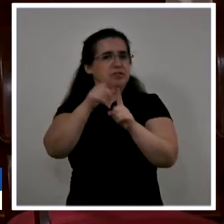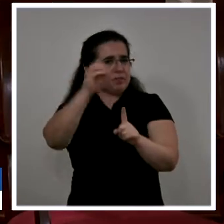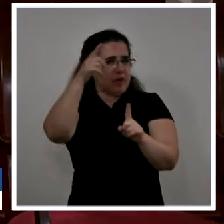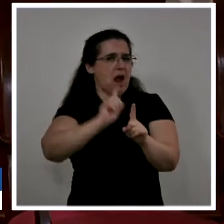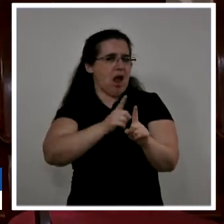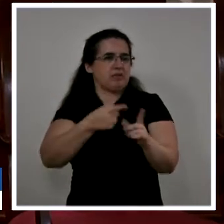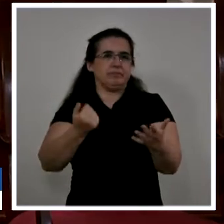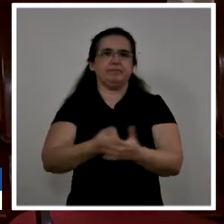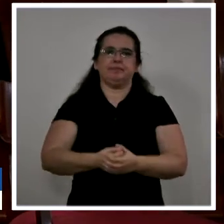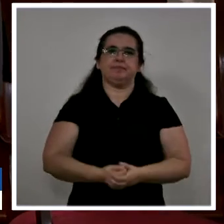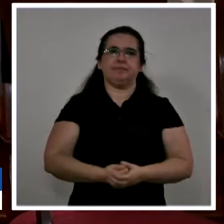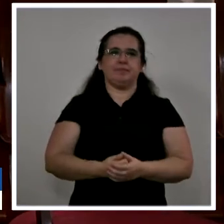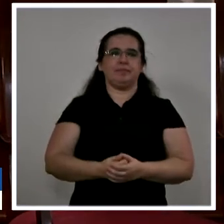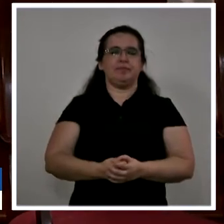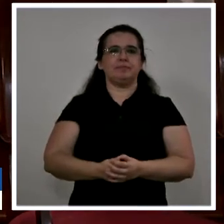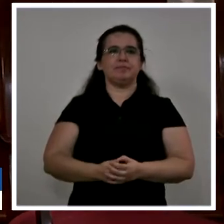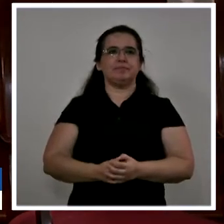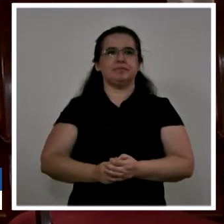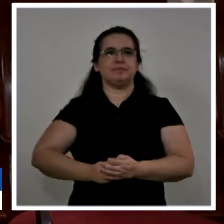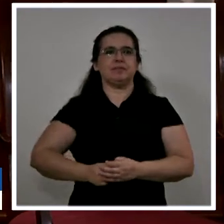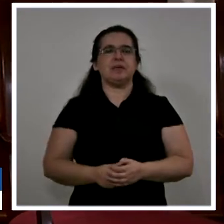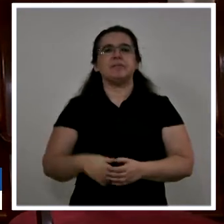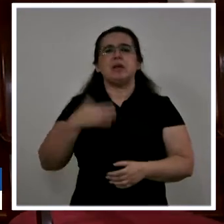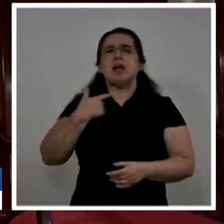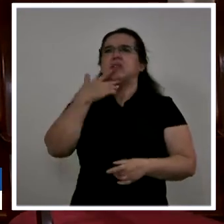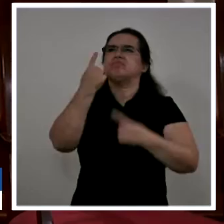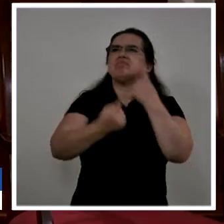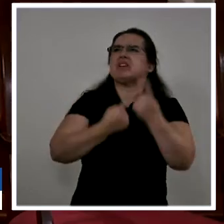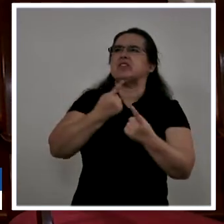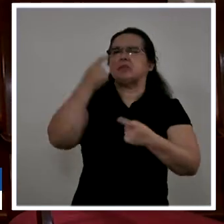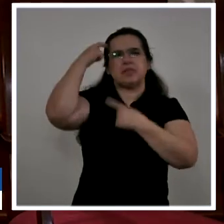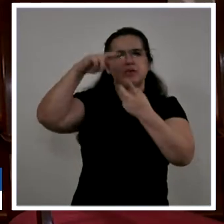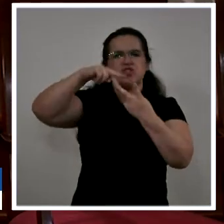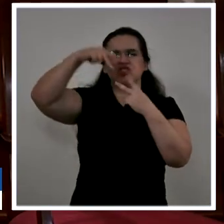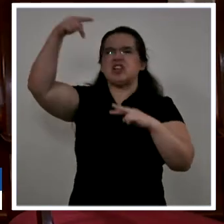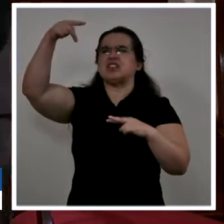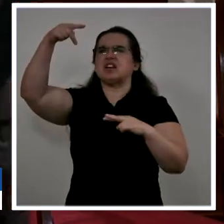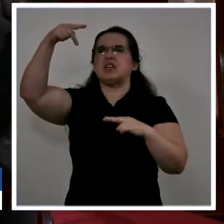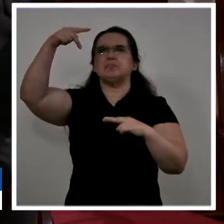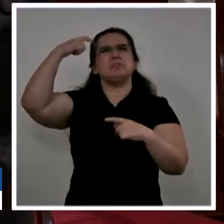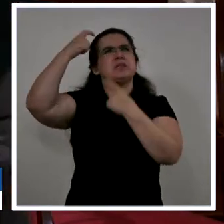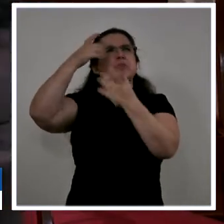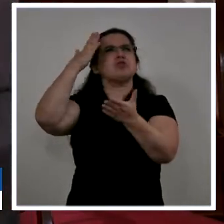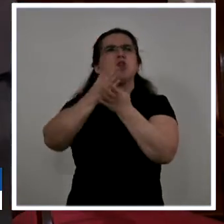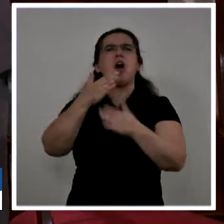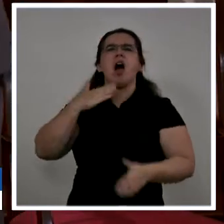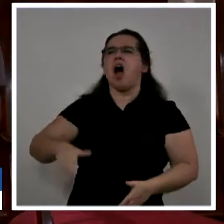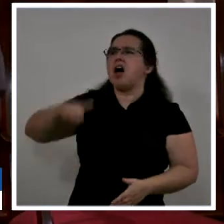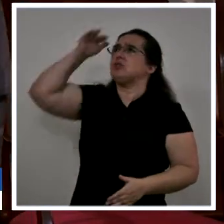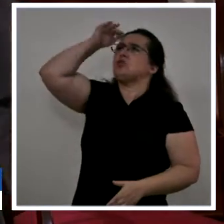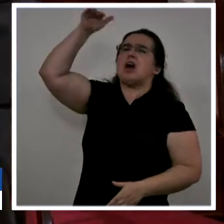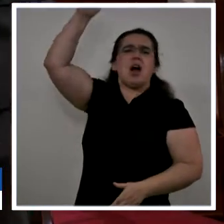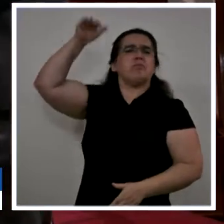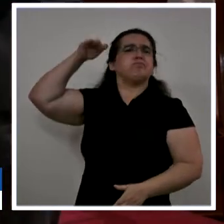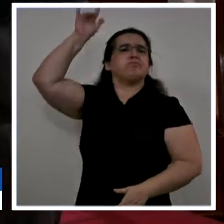of times when we think about genetics, we think about how tall we are. Muitas vezes quando pensamos na genética, pensamos simplesmente em coisas como a nossa altura.